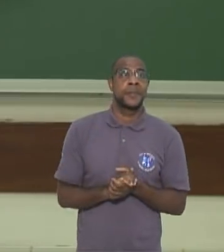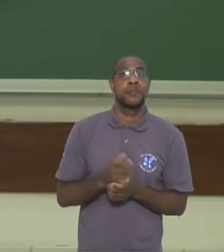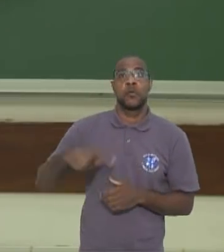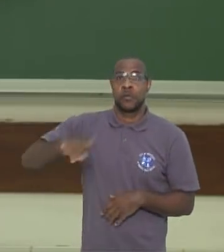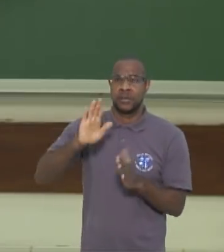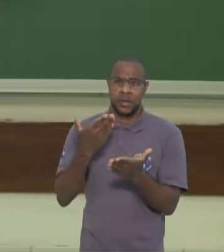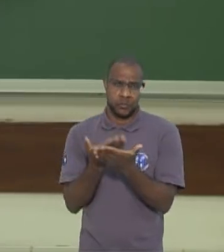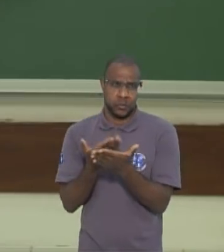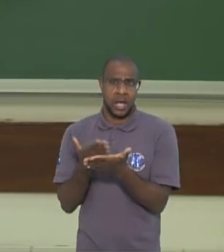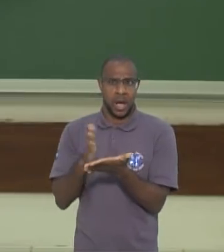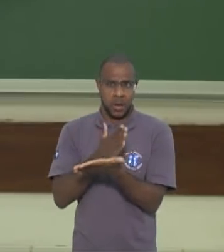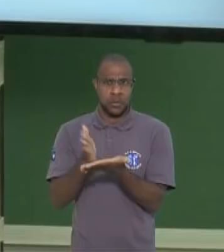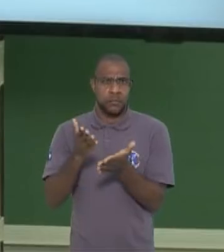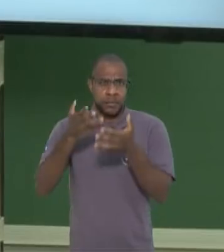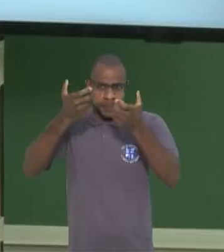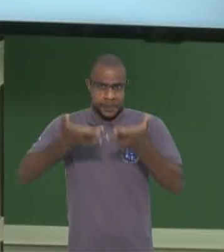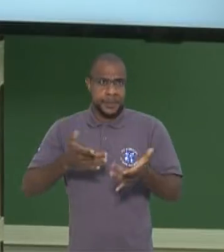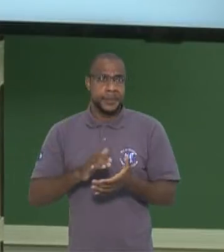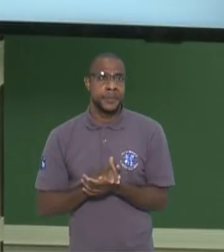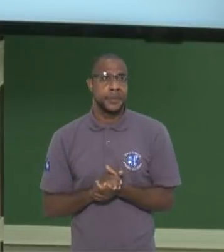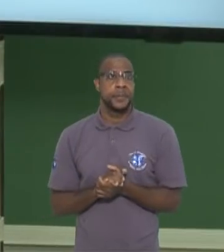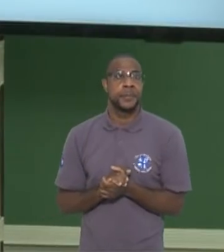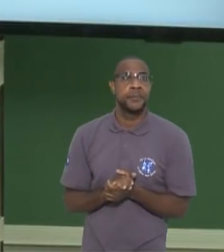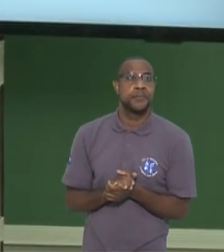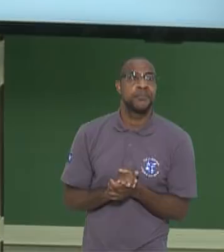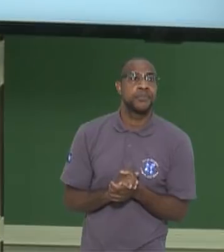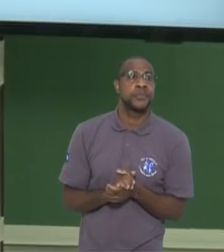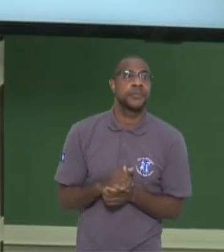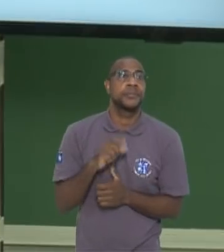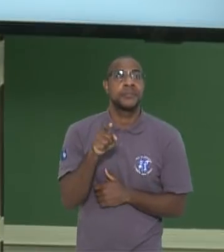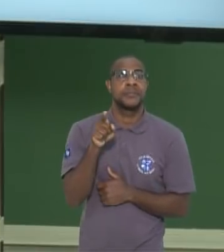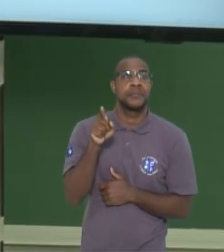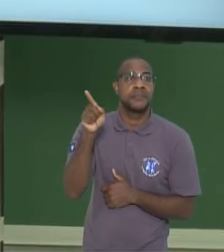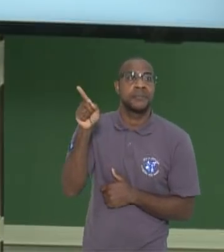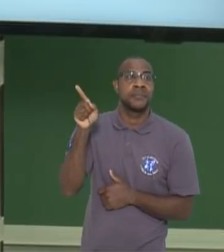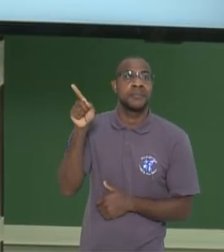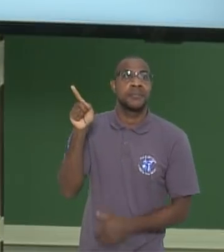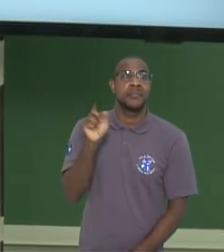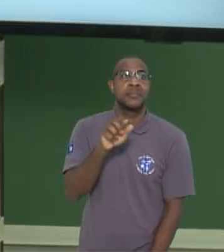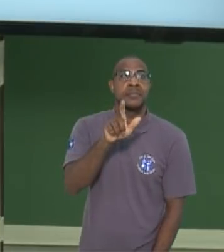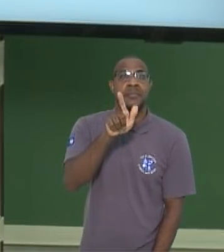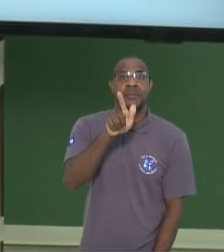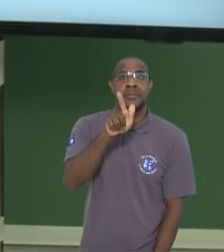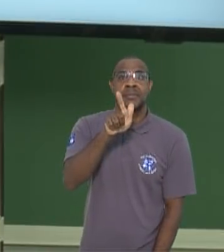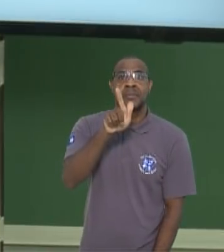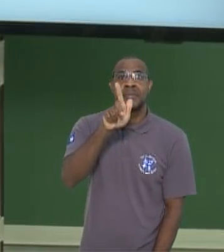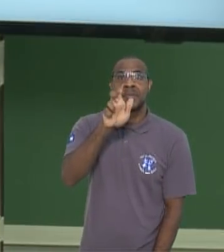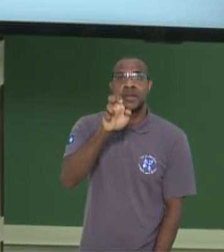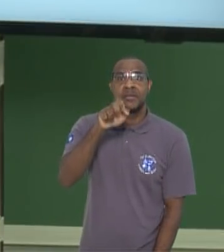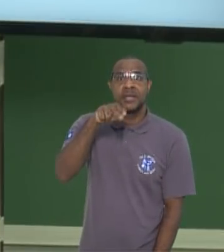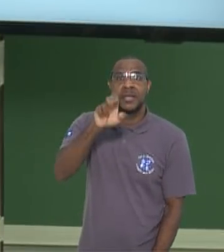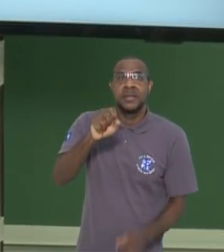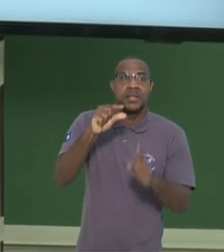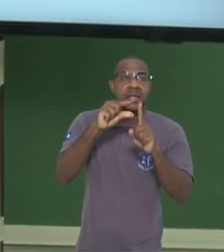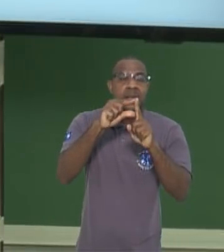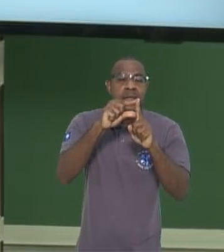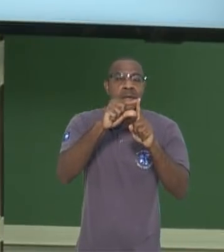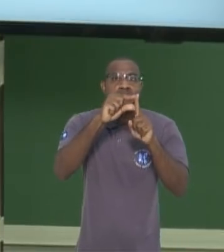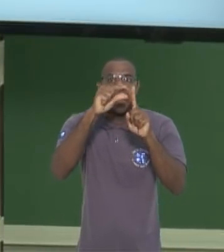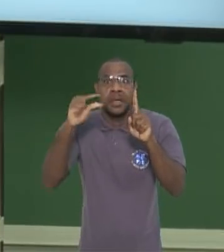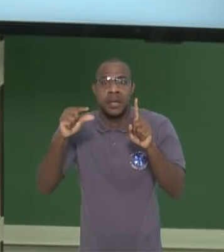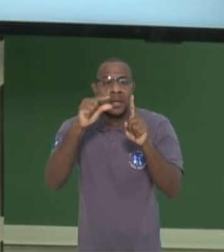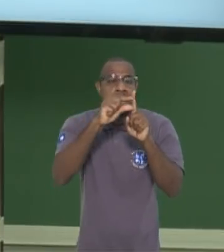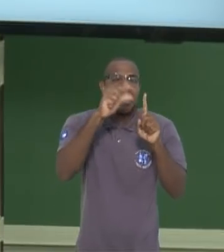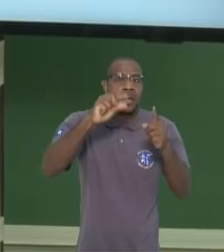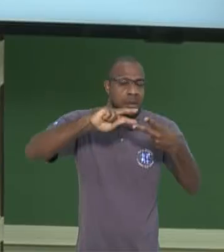certo? Então vejam lá, gente, a gente pode ter mutações gênicas, o nome já está dizendo. Acontece num gene específico, um pedaço ali